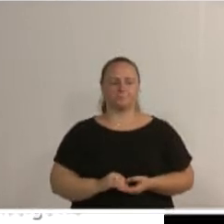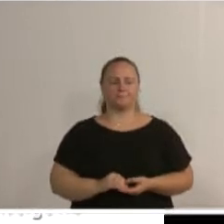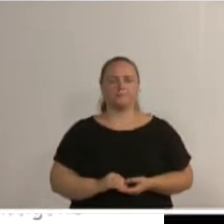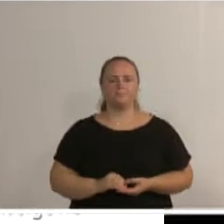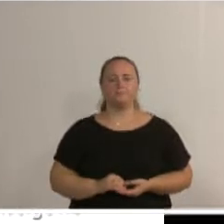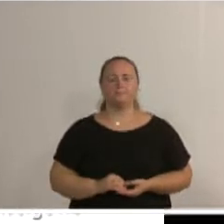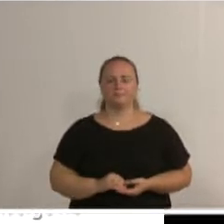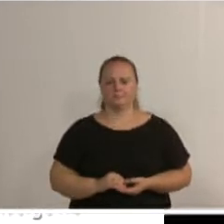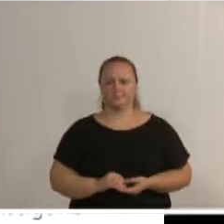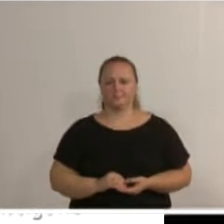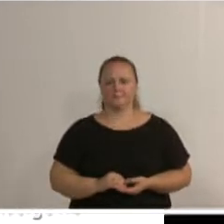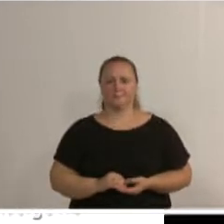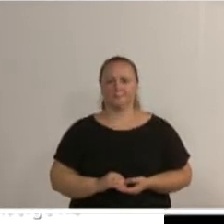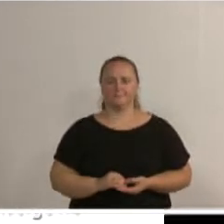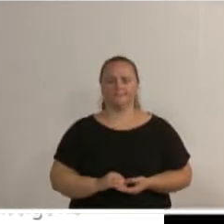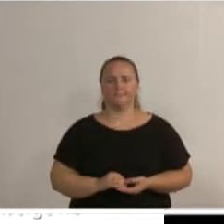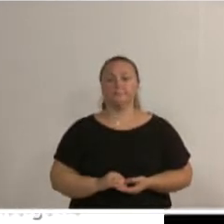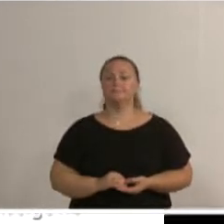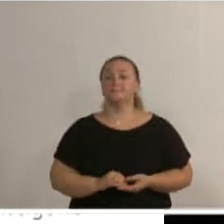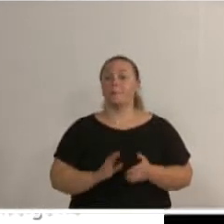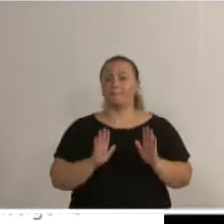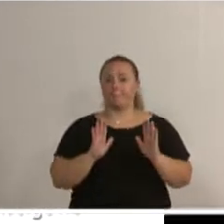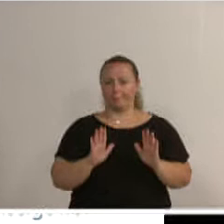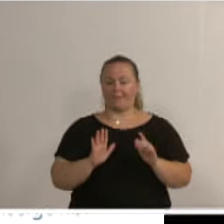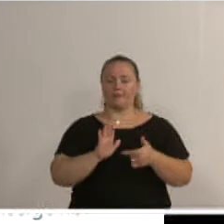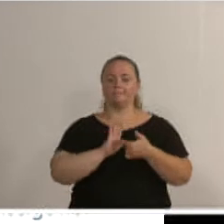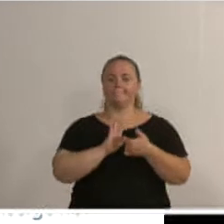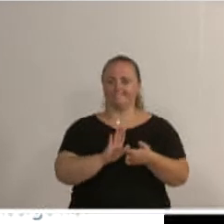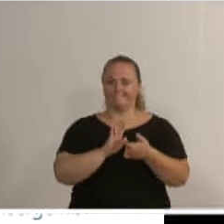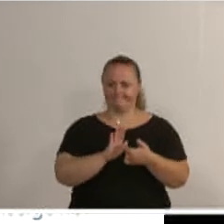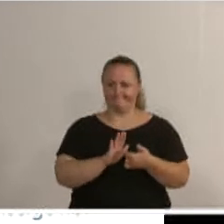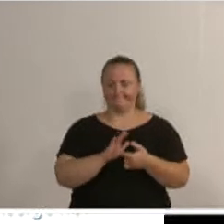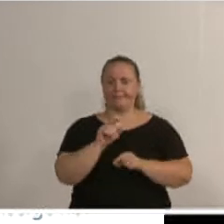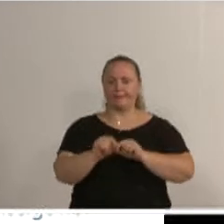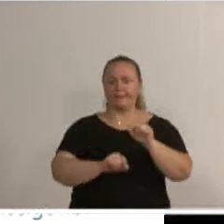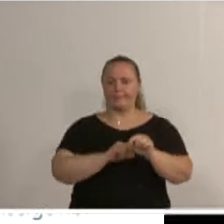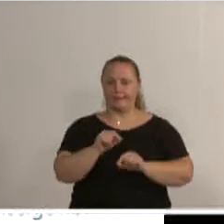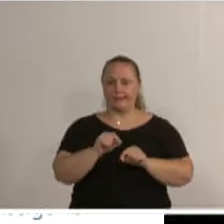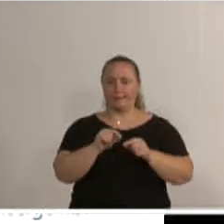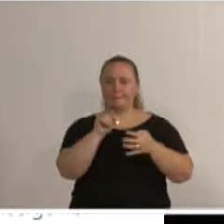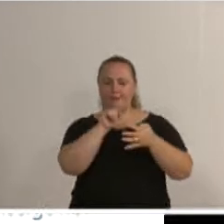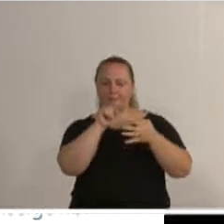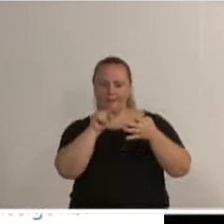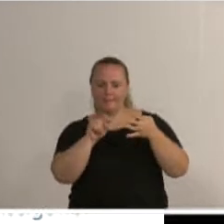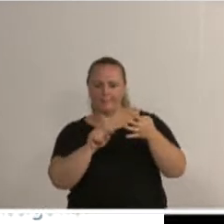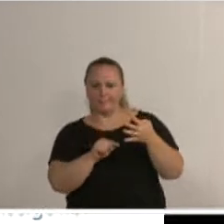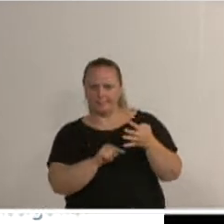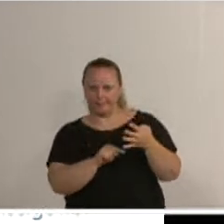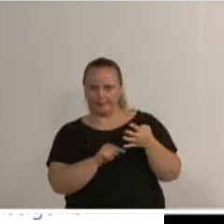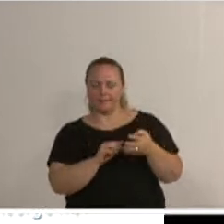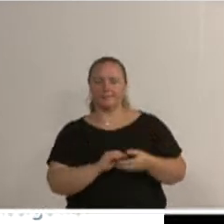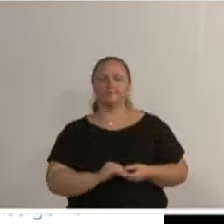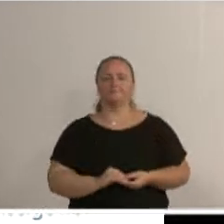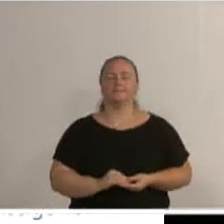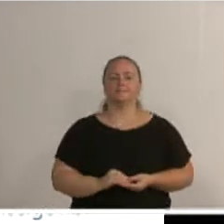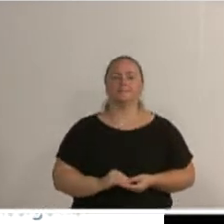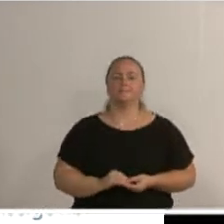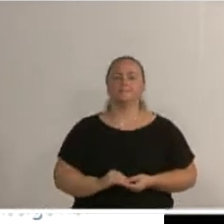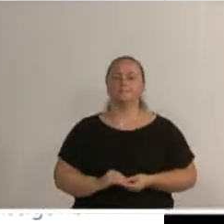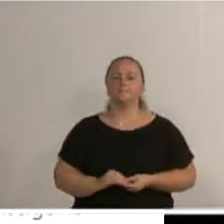Então, basicamente, a regulação, a apresentação, ela vai se dividir nesses tópicos, né? A questão da regulação do transporte